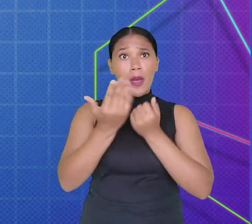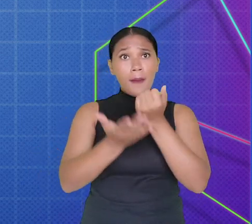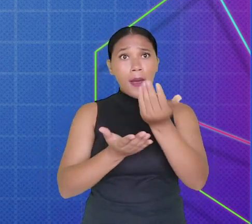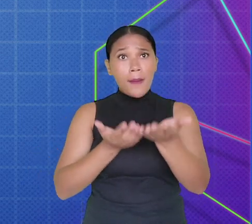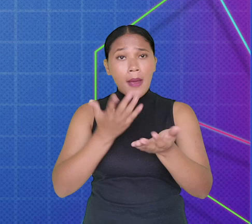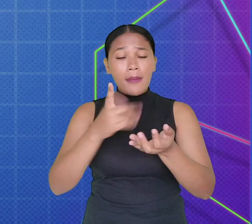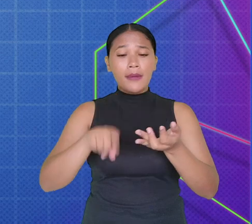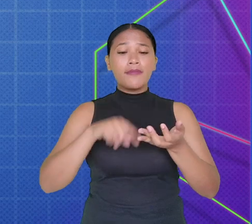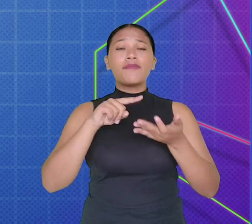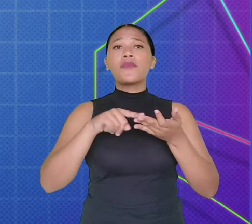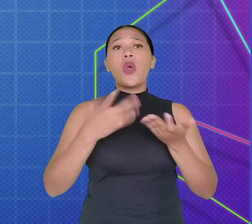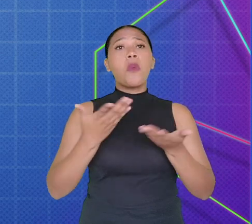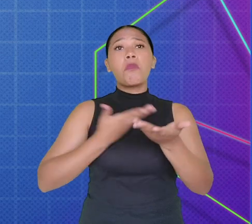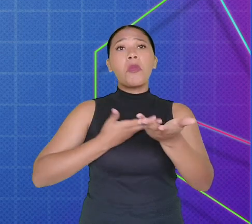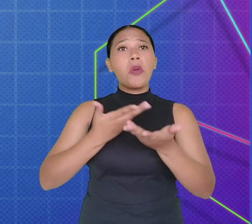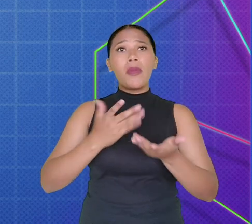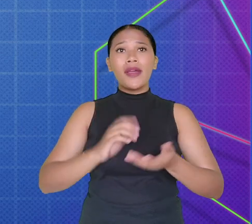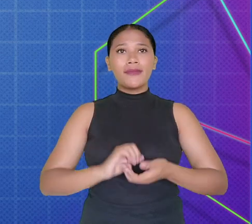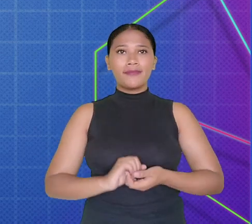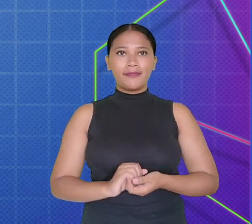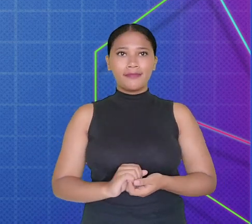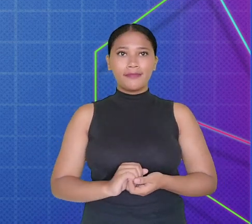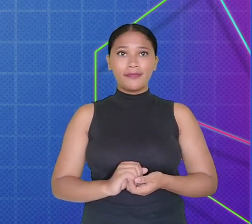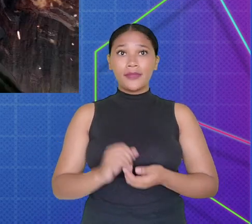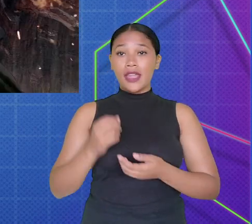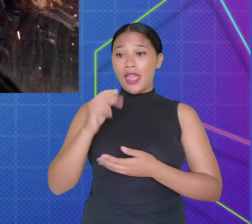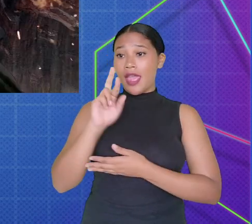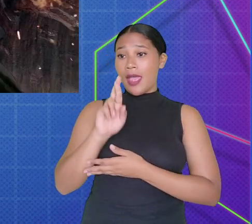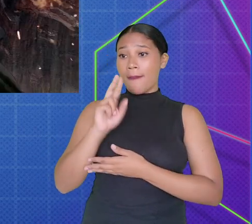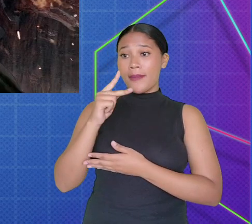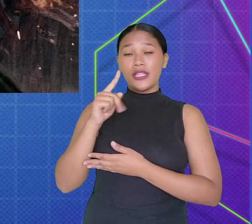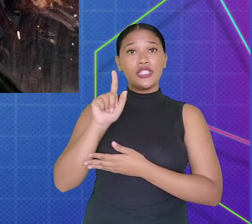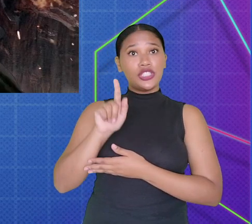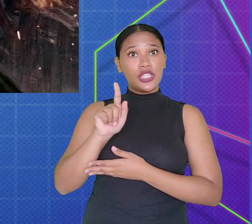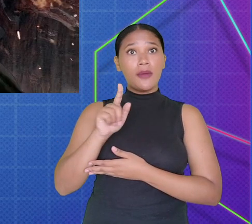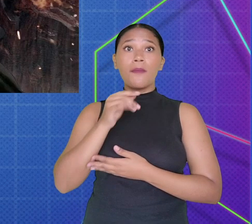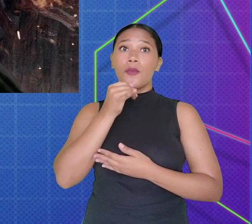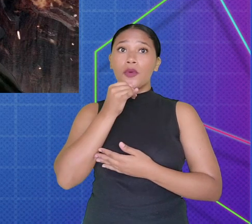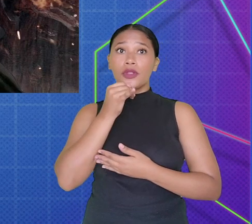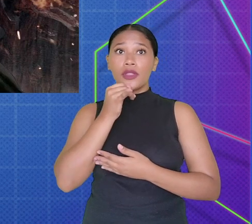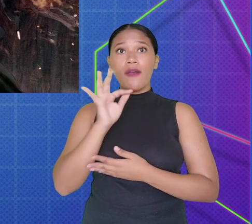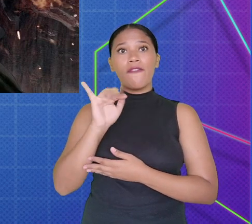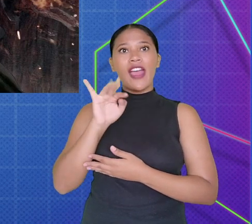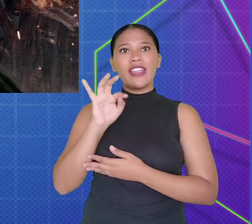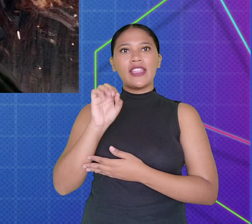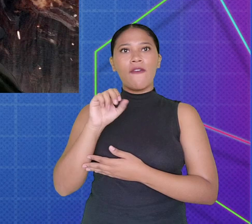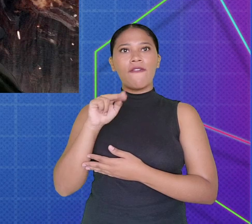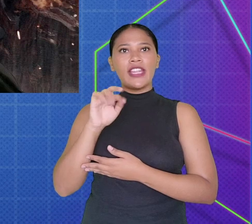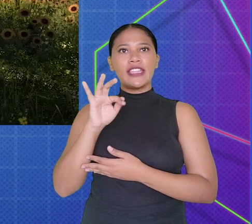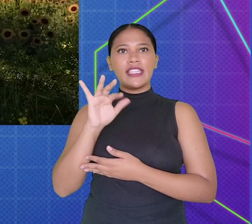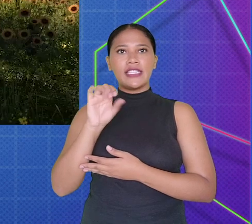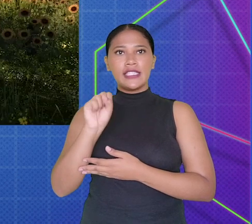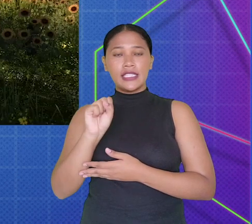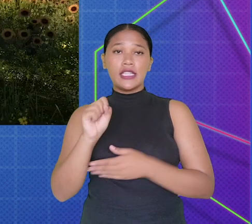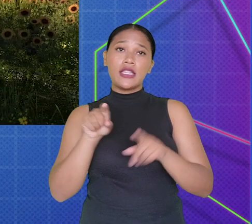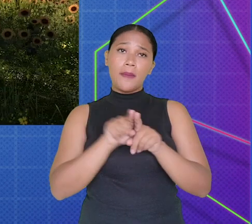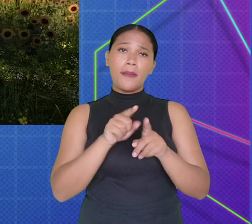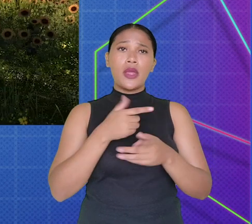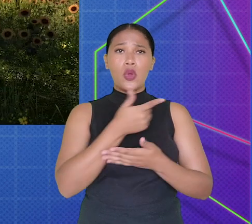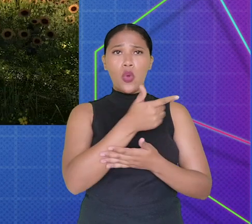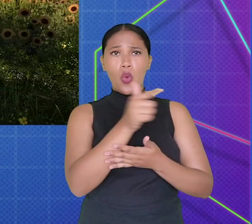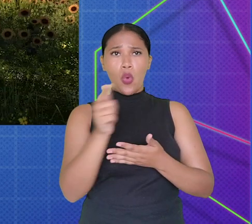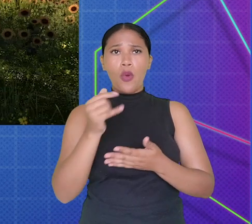dar missões ou simplesmente serem interativos. Em jogos de RPG como a série Final Fantasy e The Elder